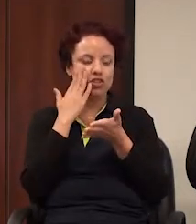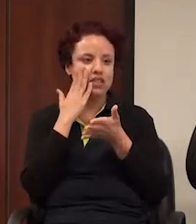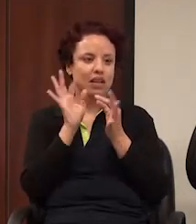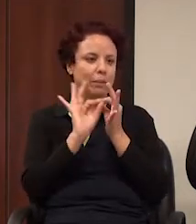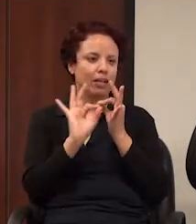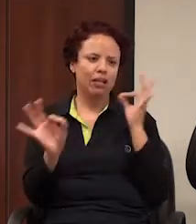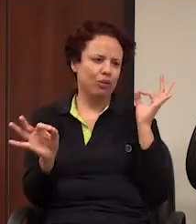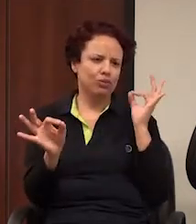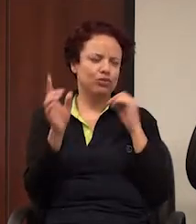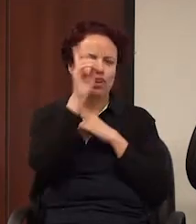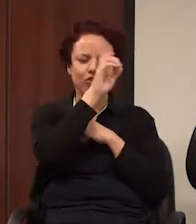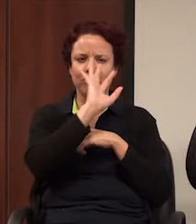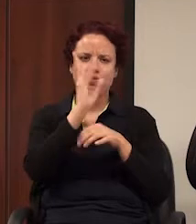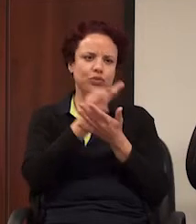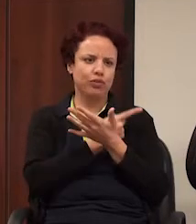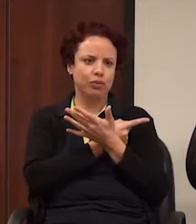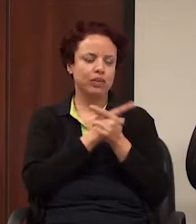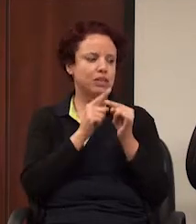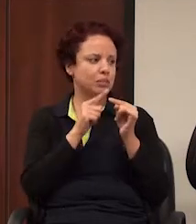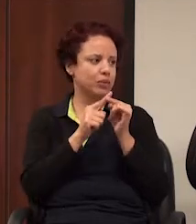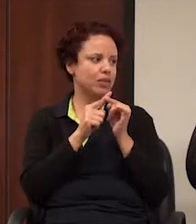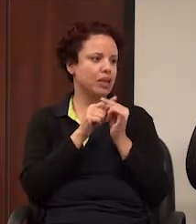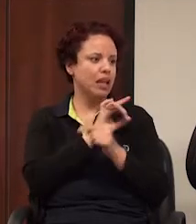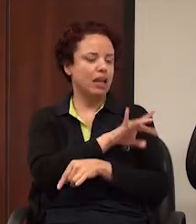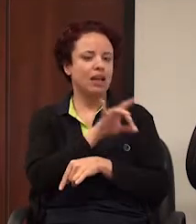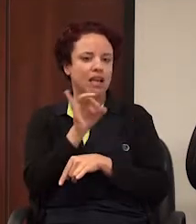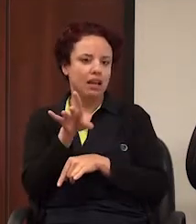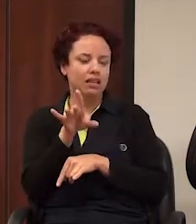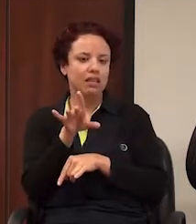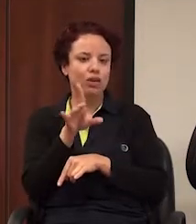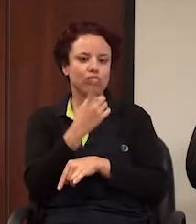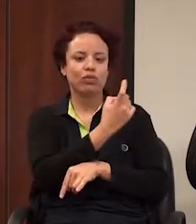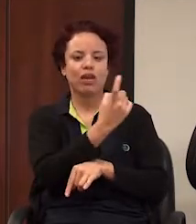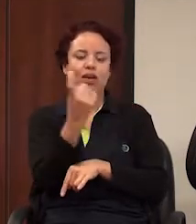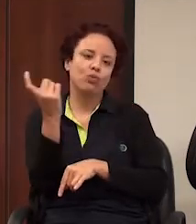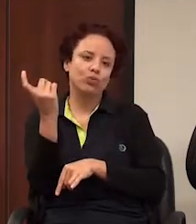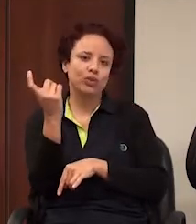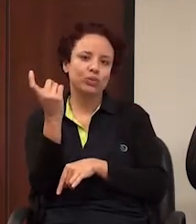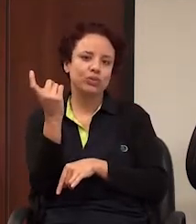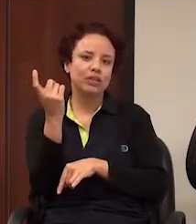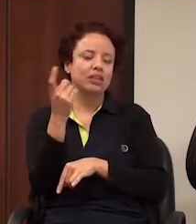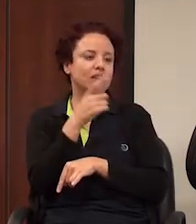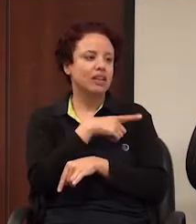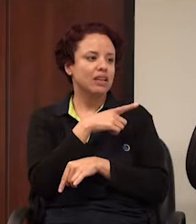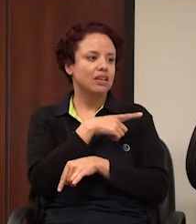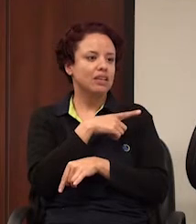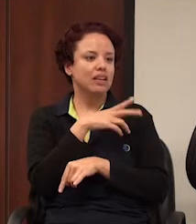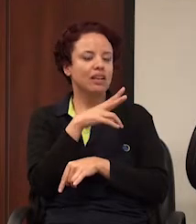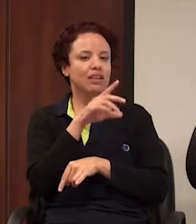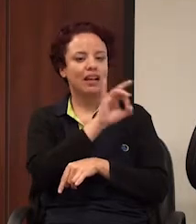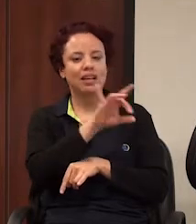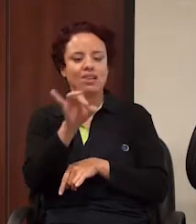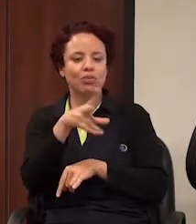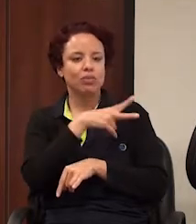É muito difícil de acontecer, porque cada caso é peculiar, cada caso, né, tem a sua